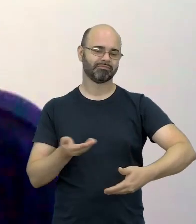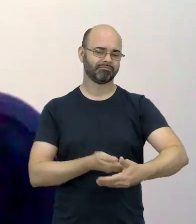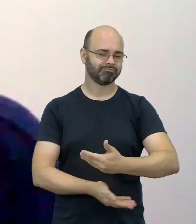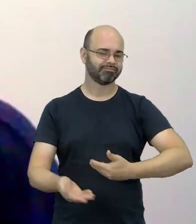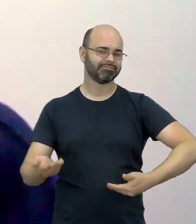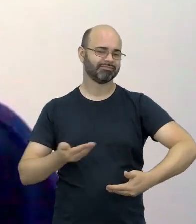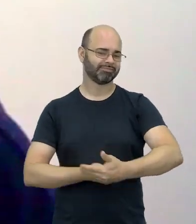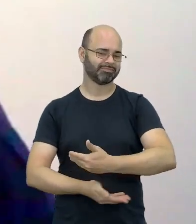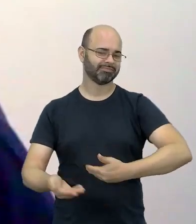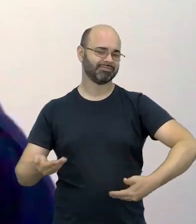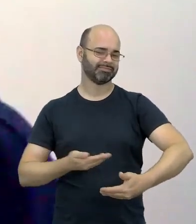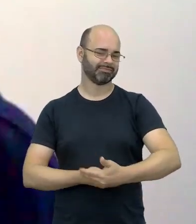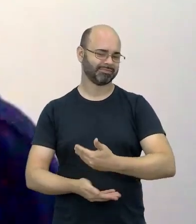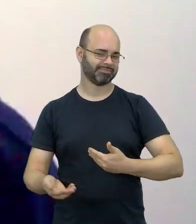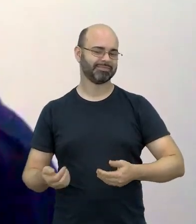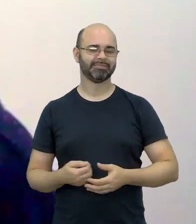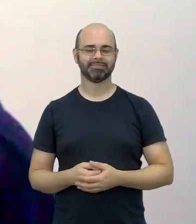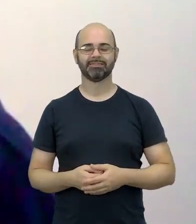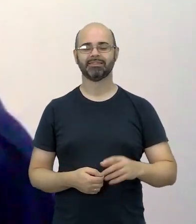elas consigam, no fundo,